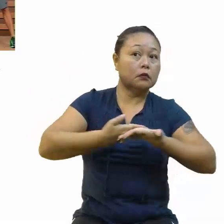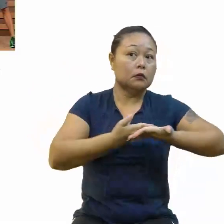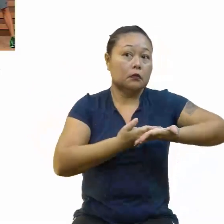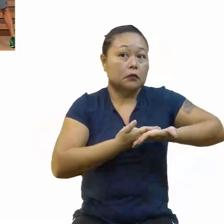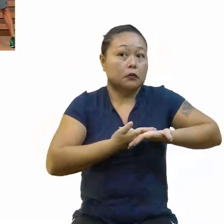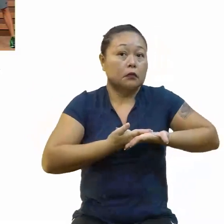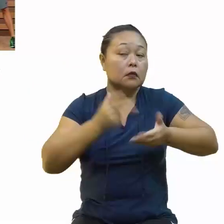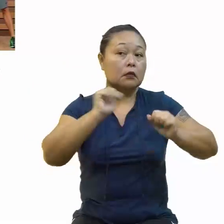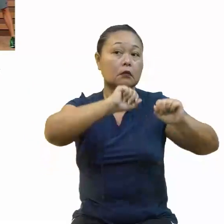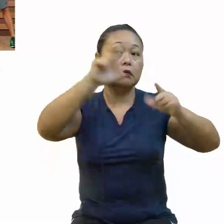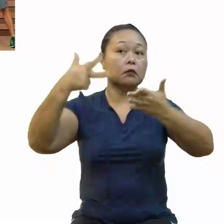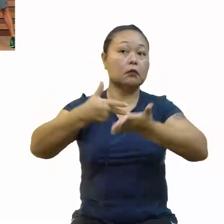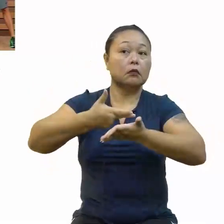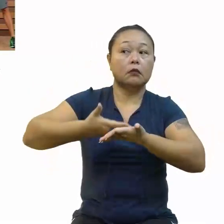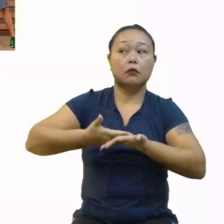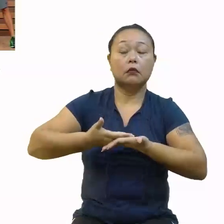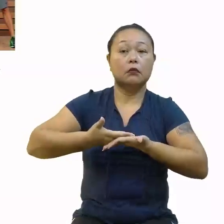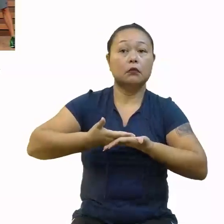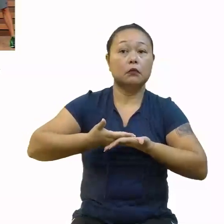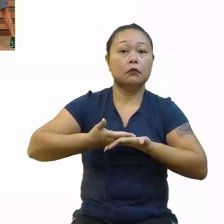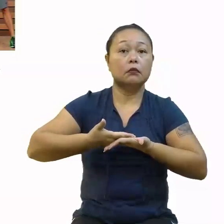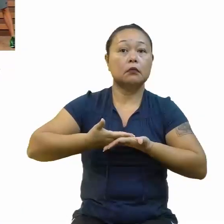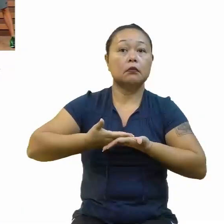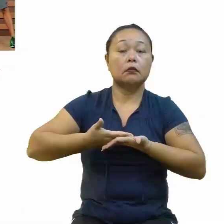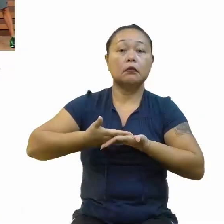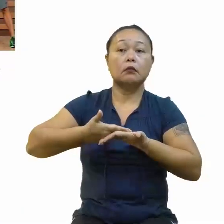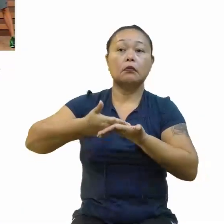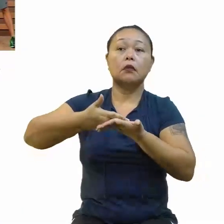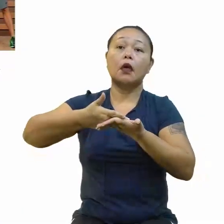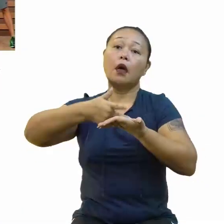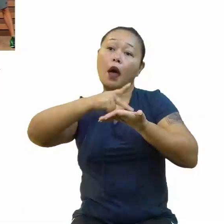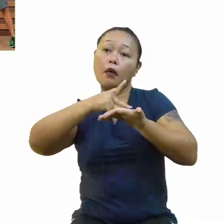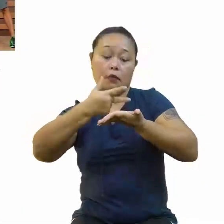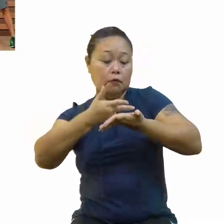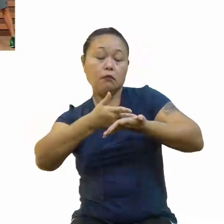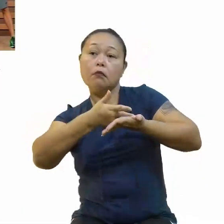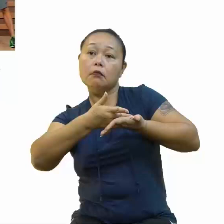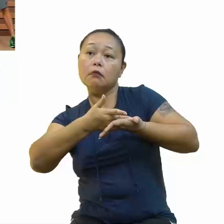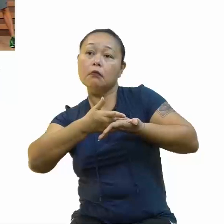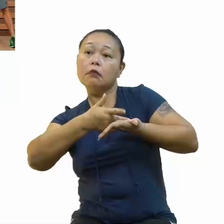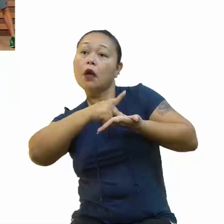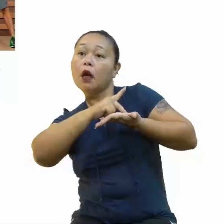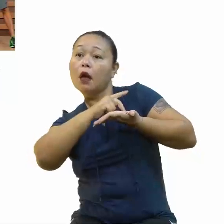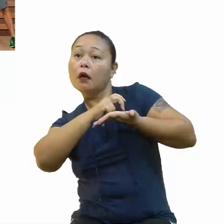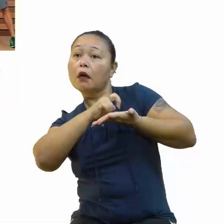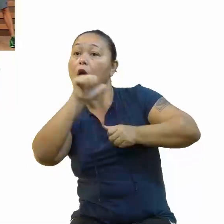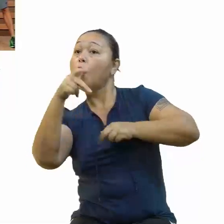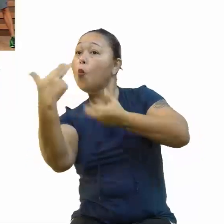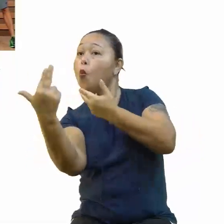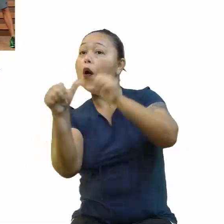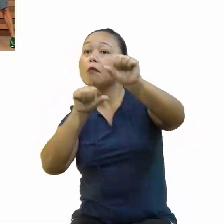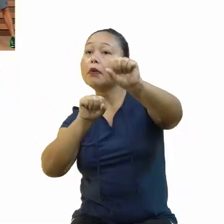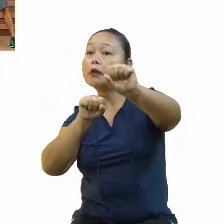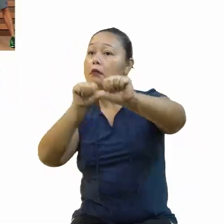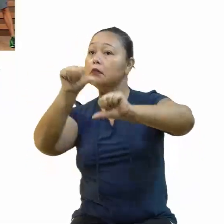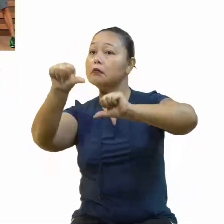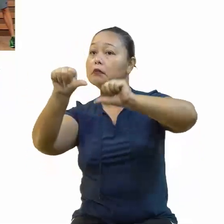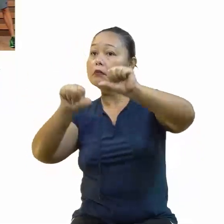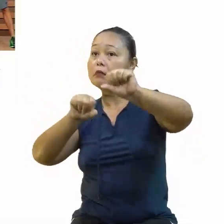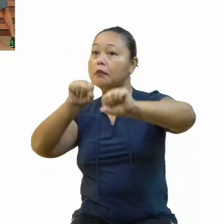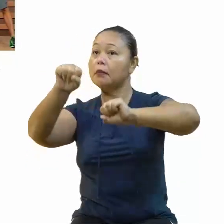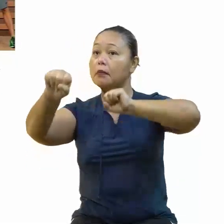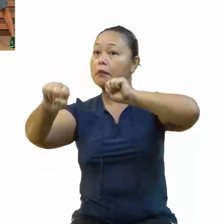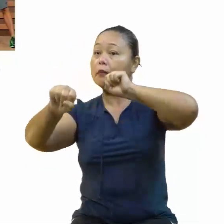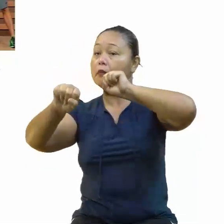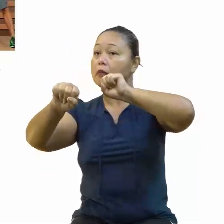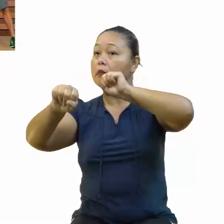slide aqui. Eu deitei, então vai ser essa posição. Vou fazer tipo uma bicicletinha. Uma perna estende